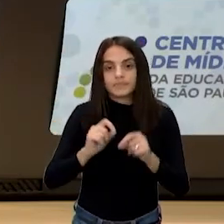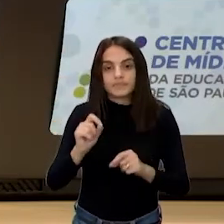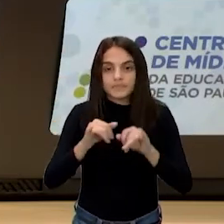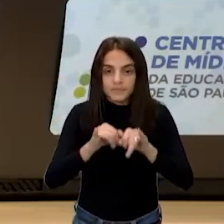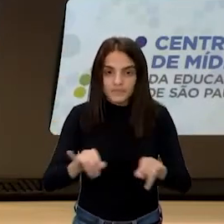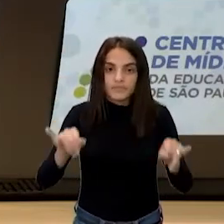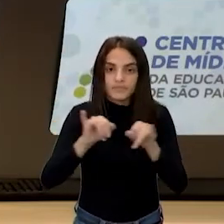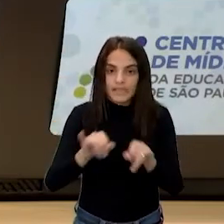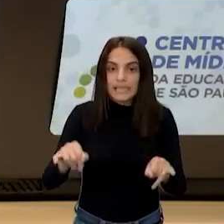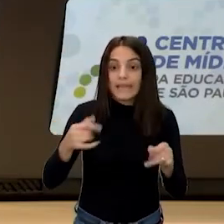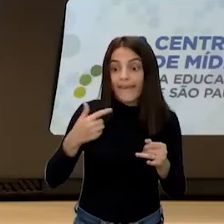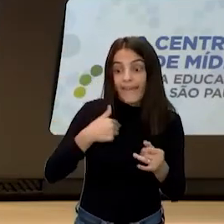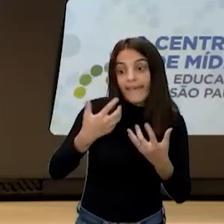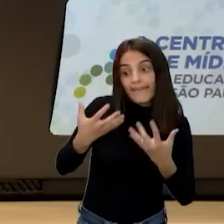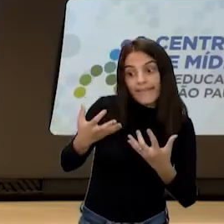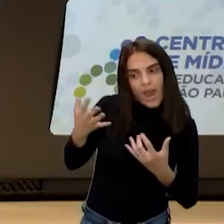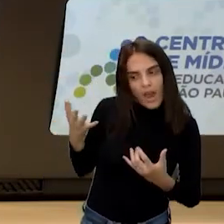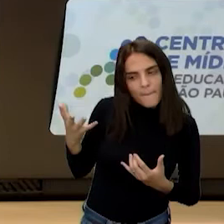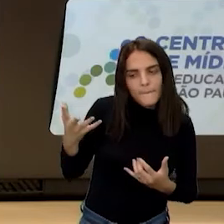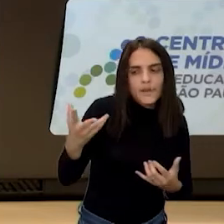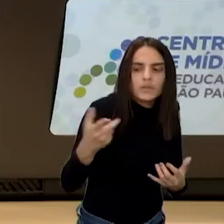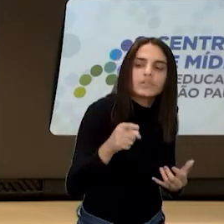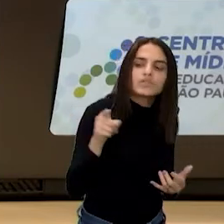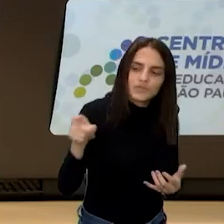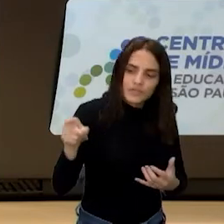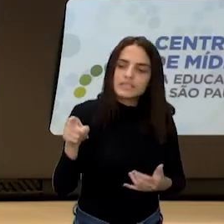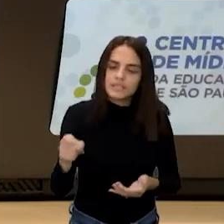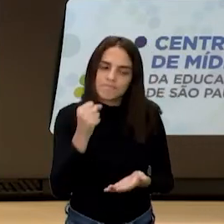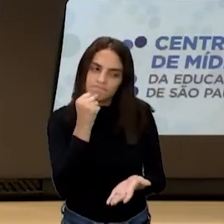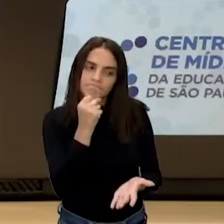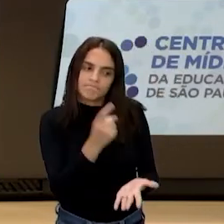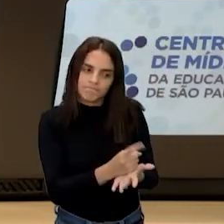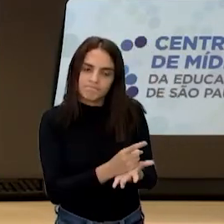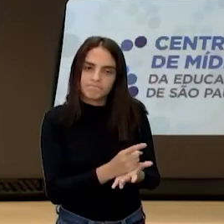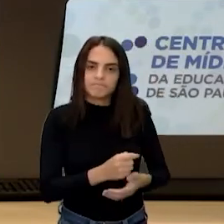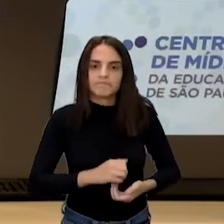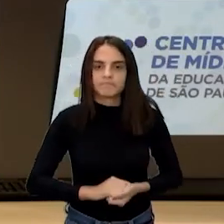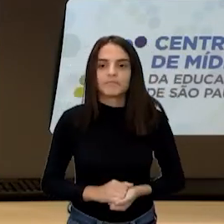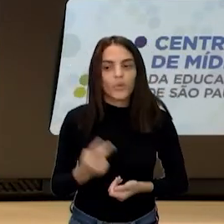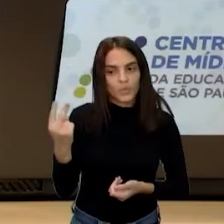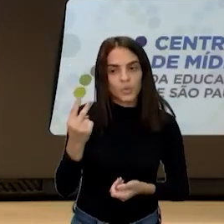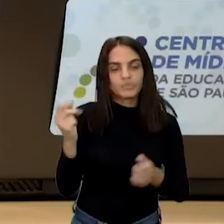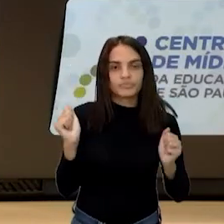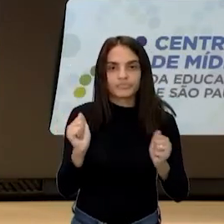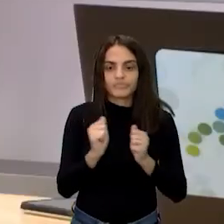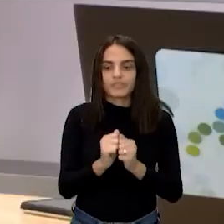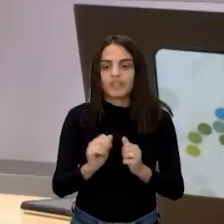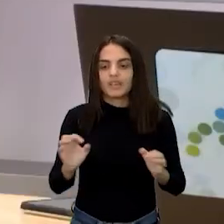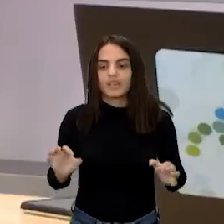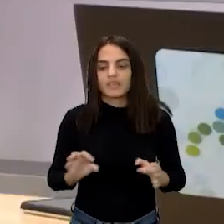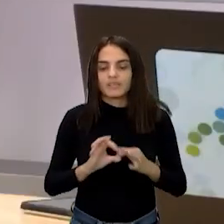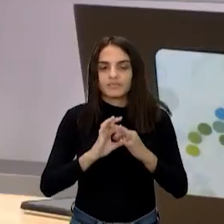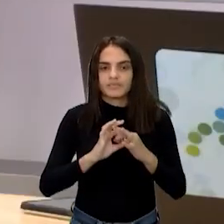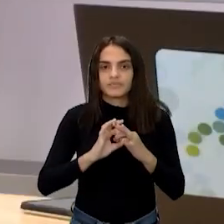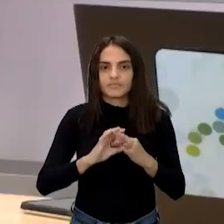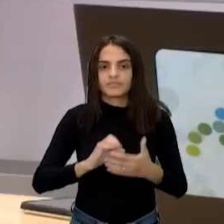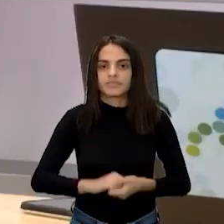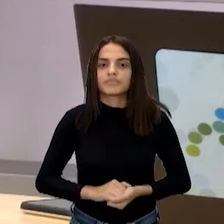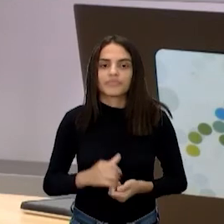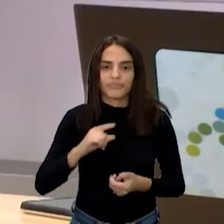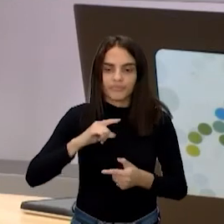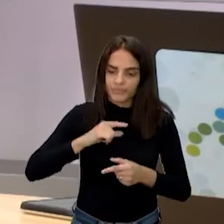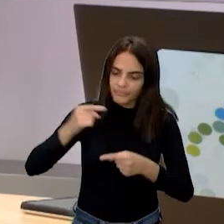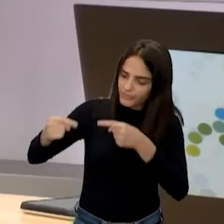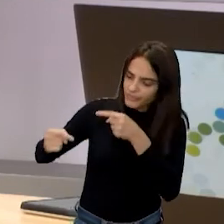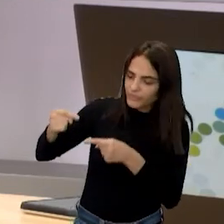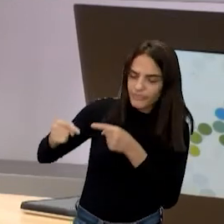quer me convencer a comprar o produto, então eles caminham juntos mesmo. E essa questão da publicidade, e aí tem toda uma discussão, né? Porque isso